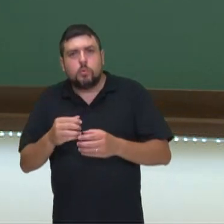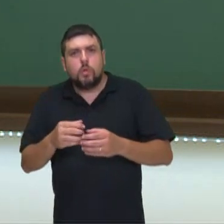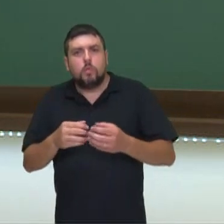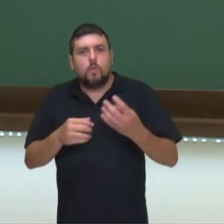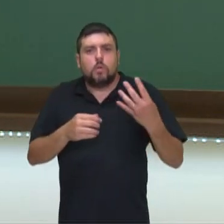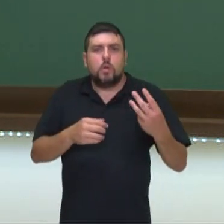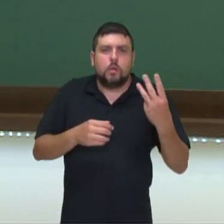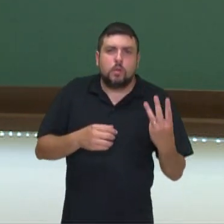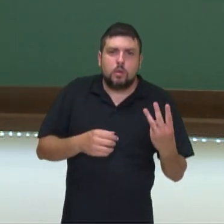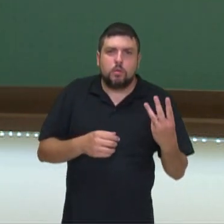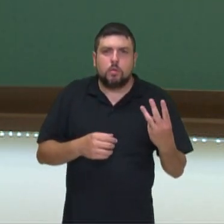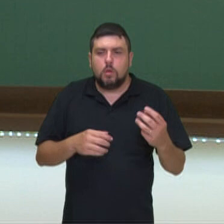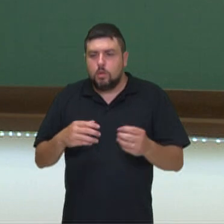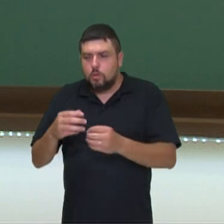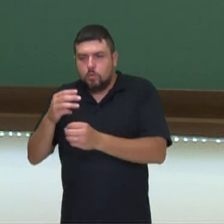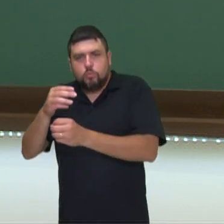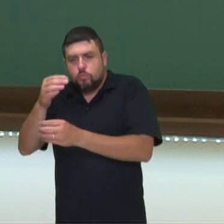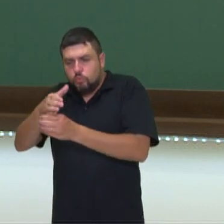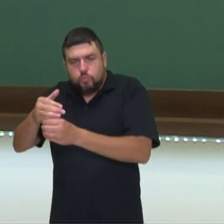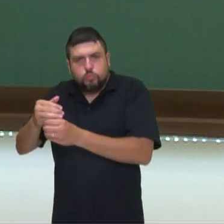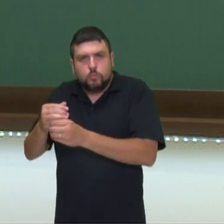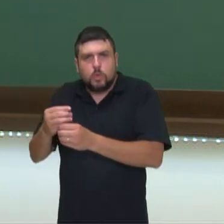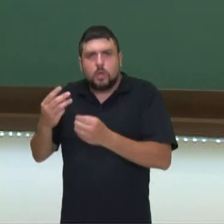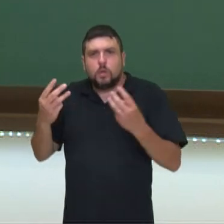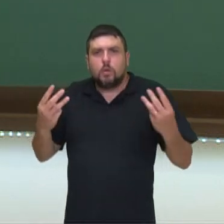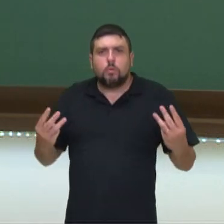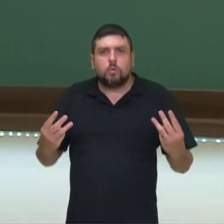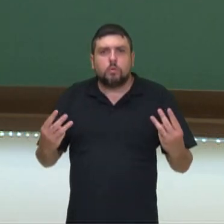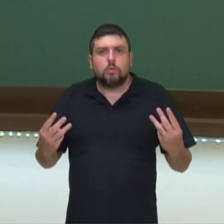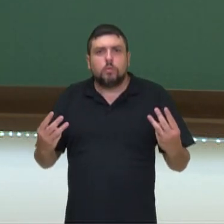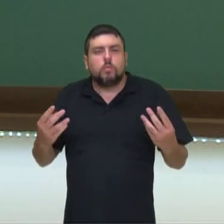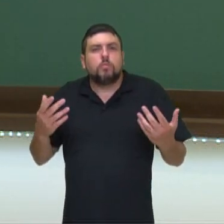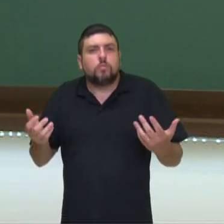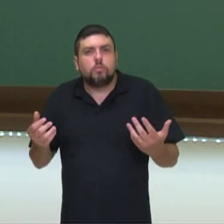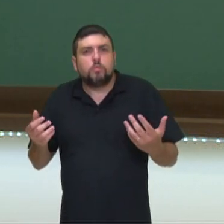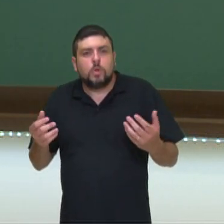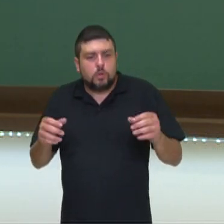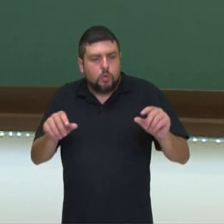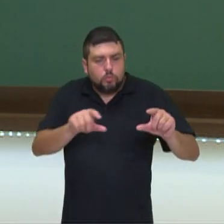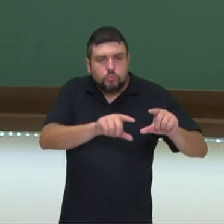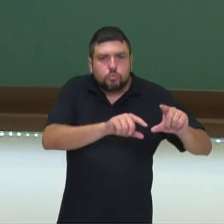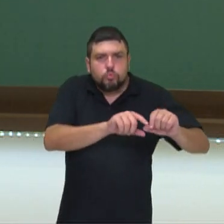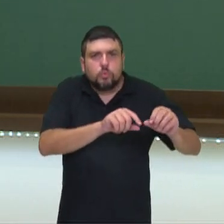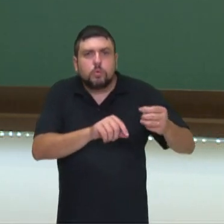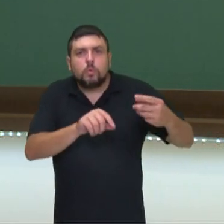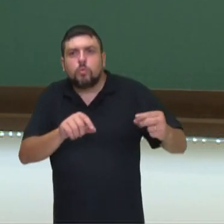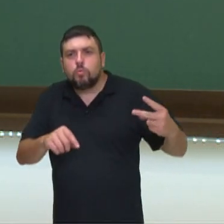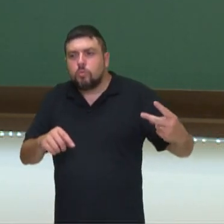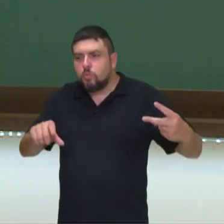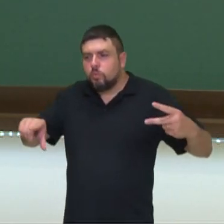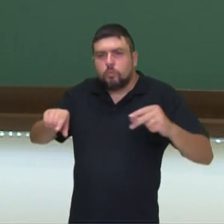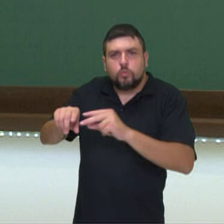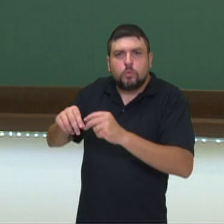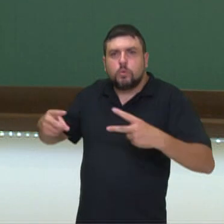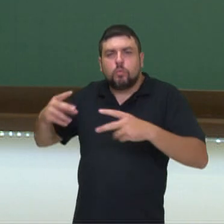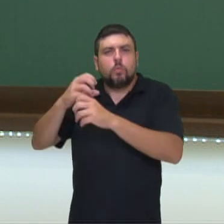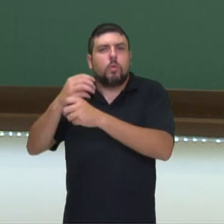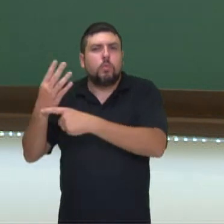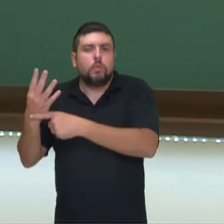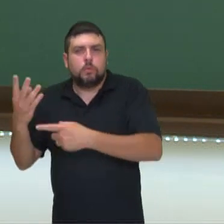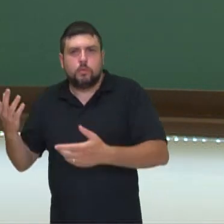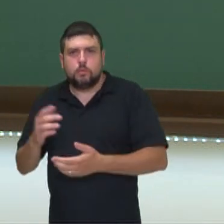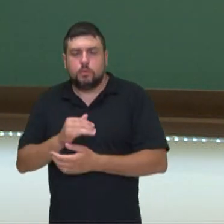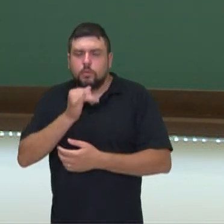partes iguais. Pega 2 partes de cada uma, você vai ter 4 pedaços de laranja. De uma laranja que foi dividida em 3. Beleza?